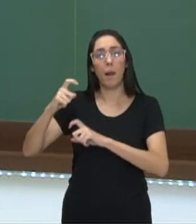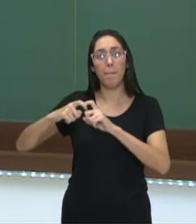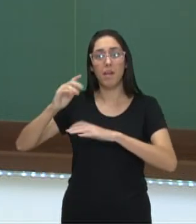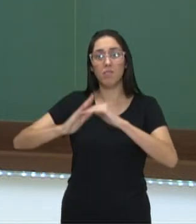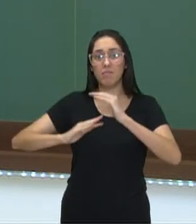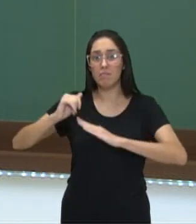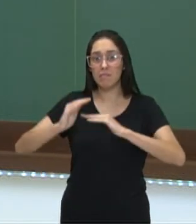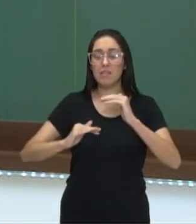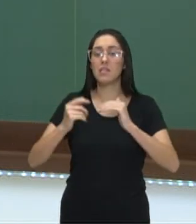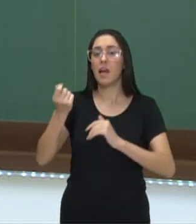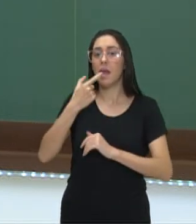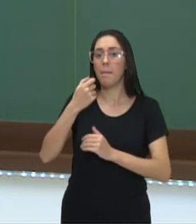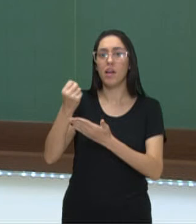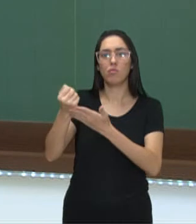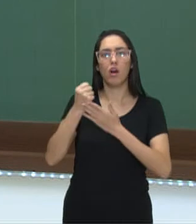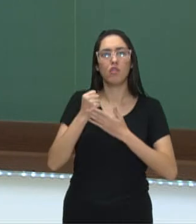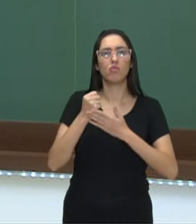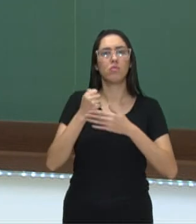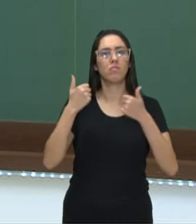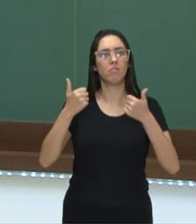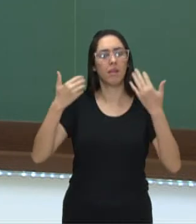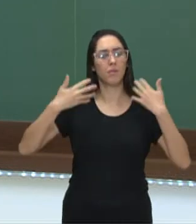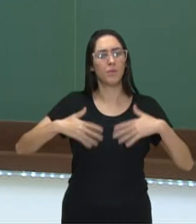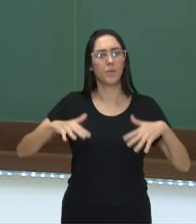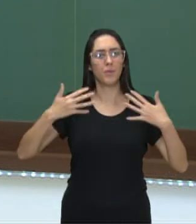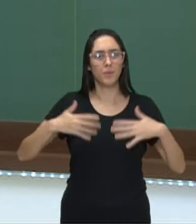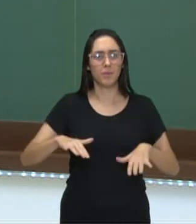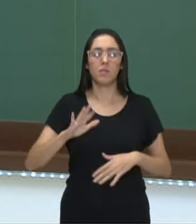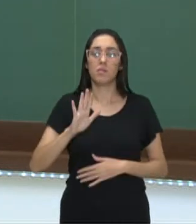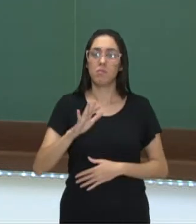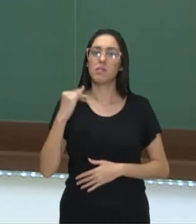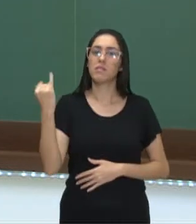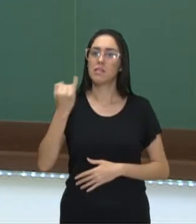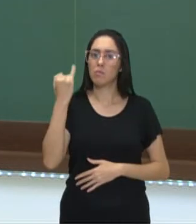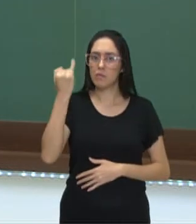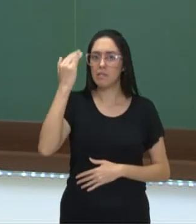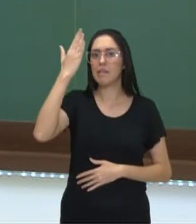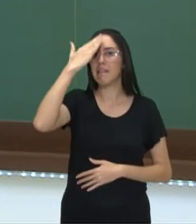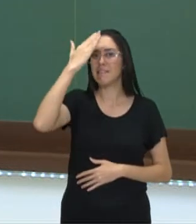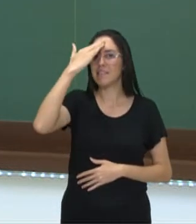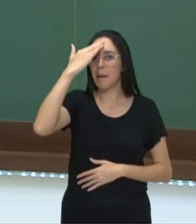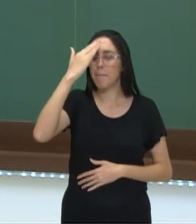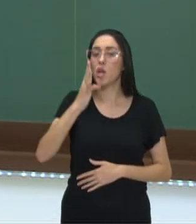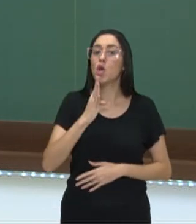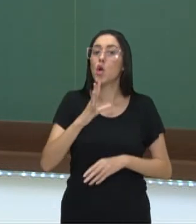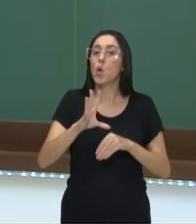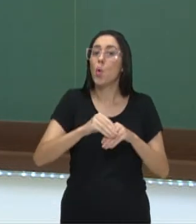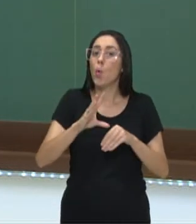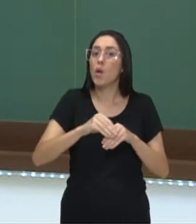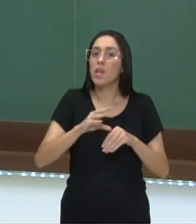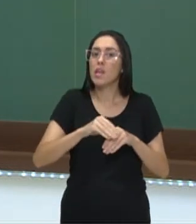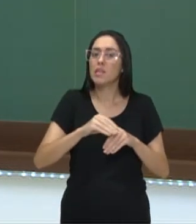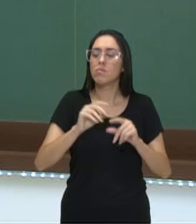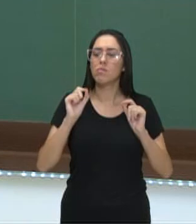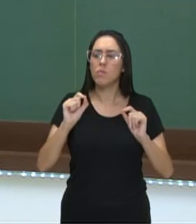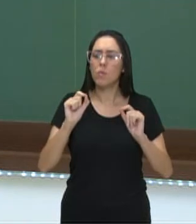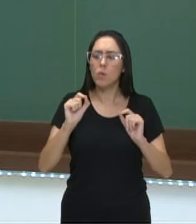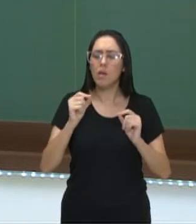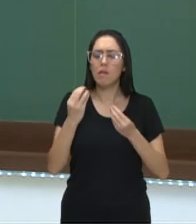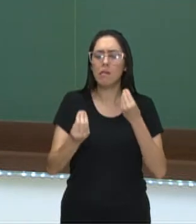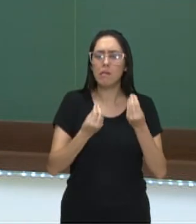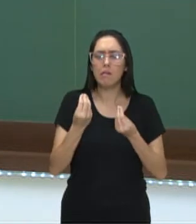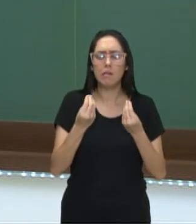algum remédio para ajudar nessa digestão, tá bom? Mas é muito importante saber, conhecer o que é, como